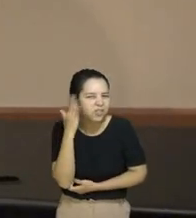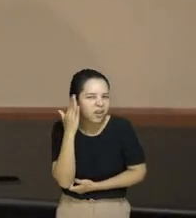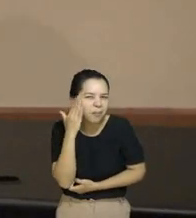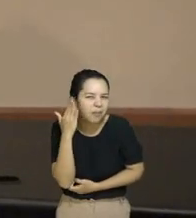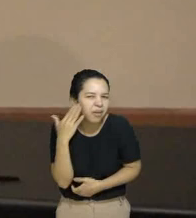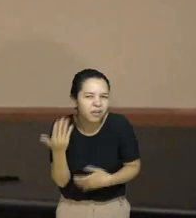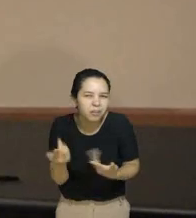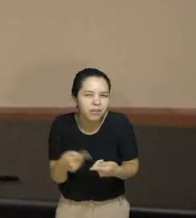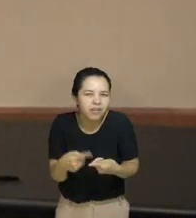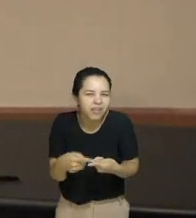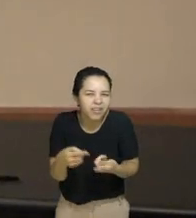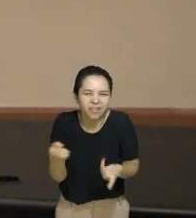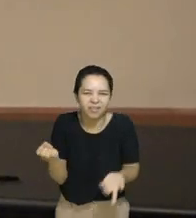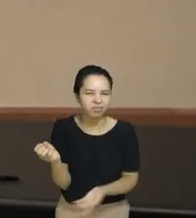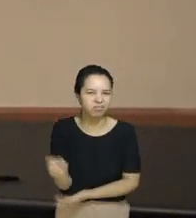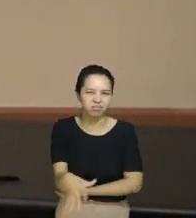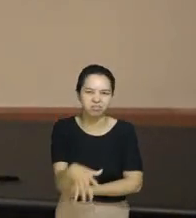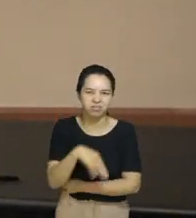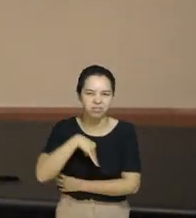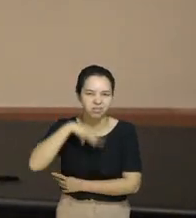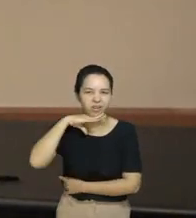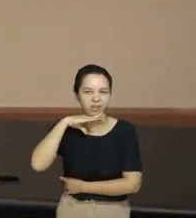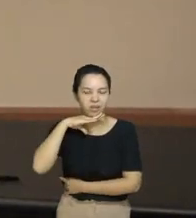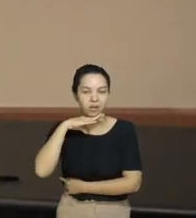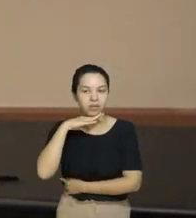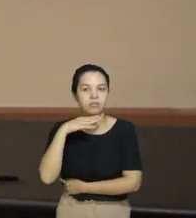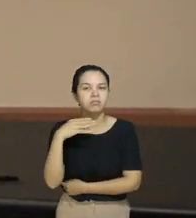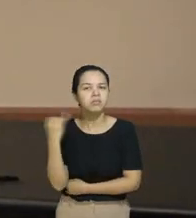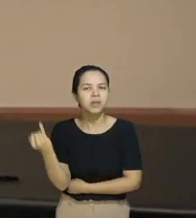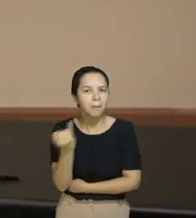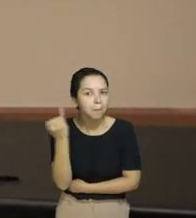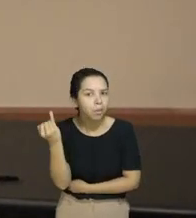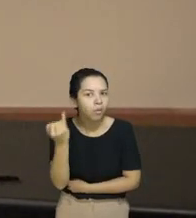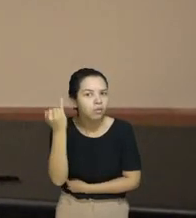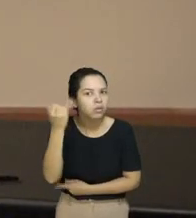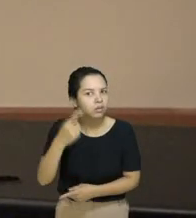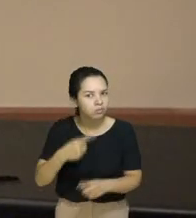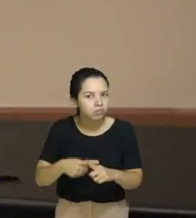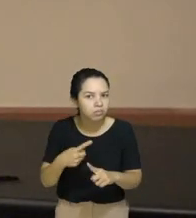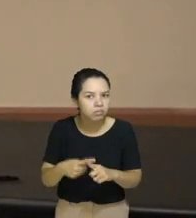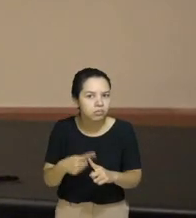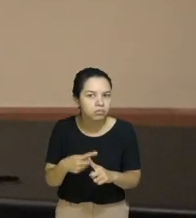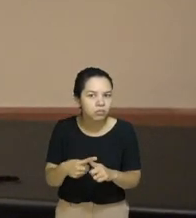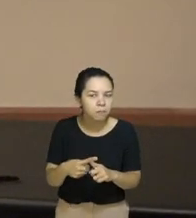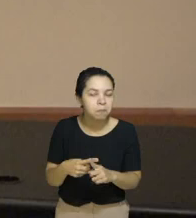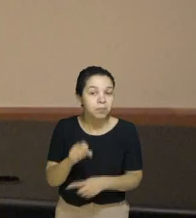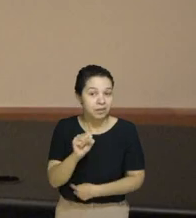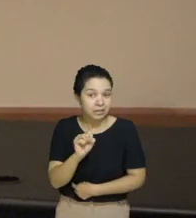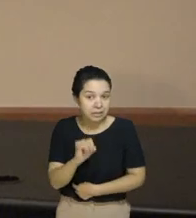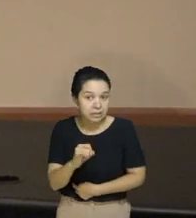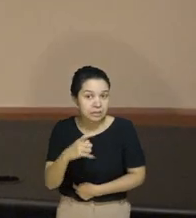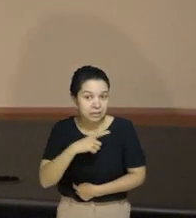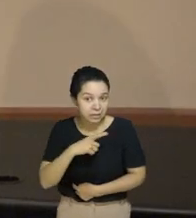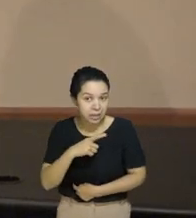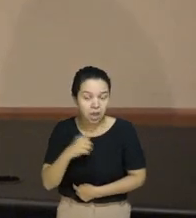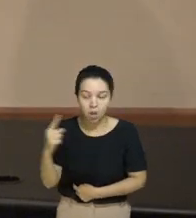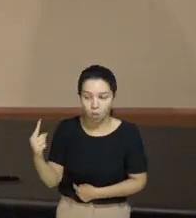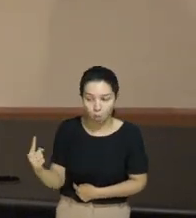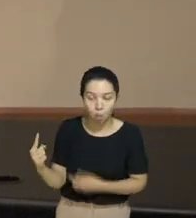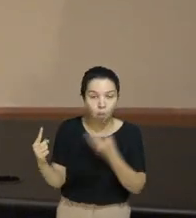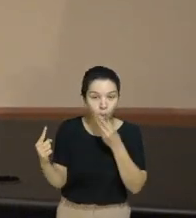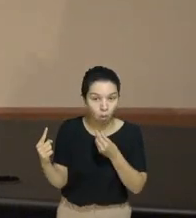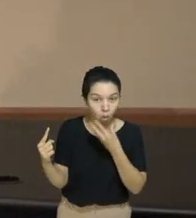desse troço aí? Por que é importante? Porque se tem o João, que tem